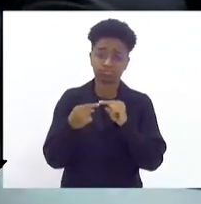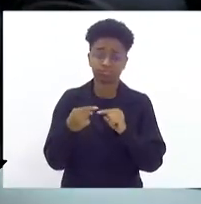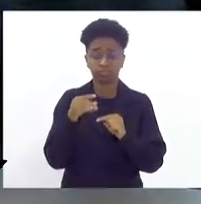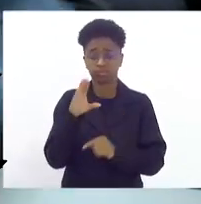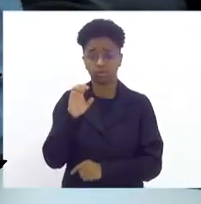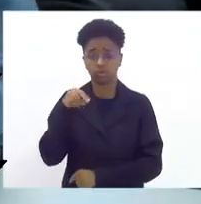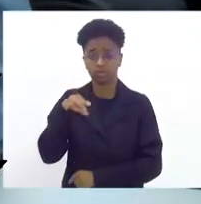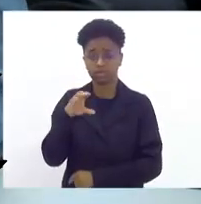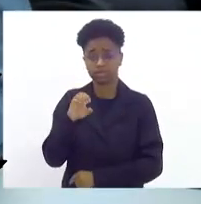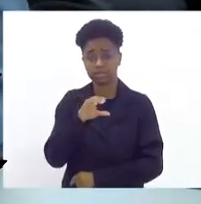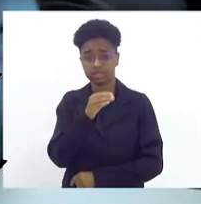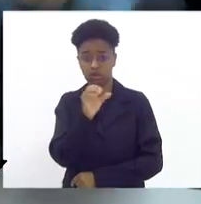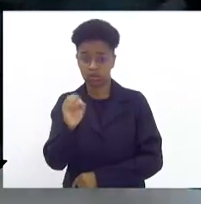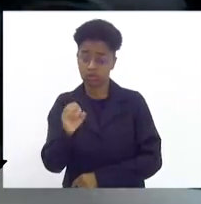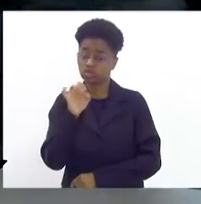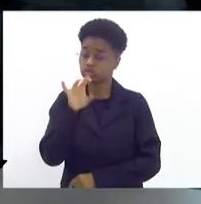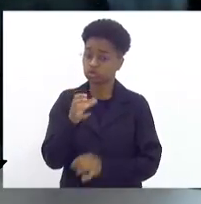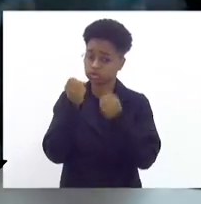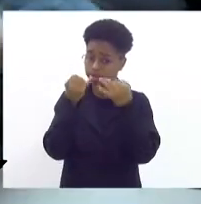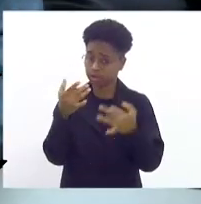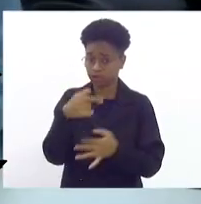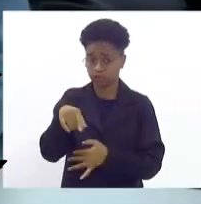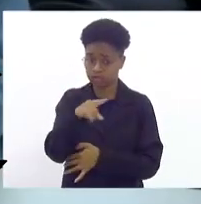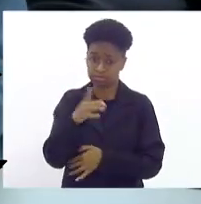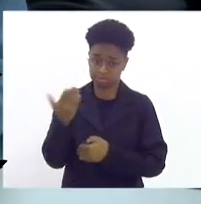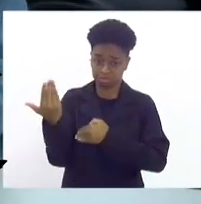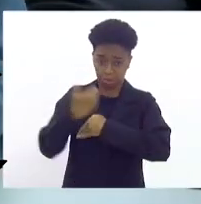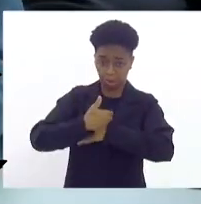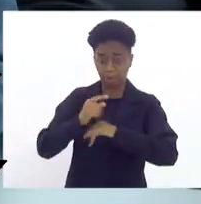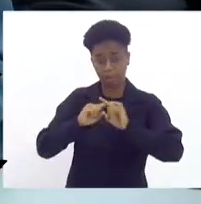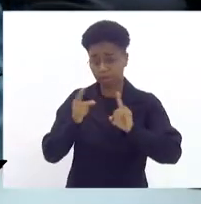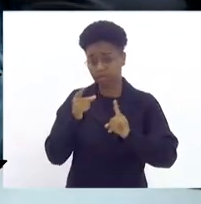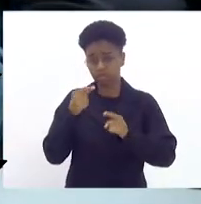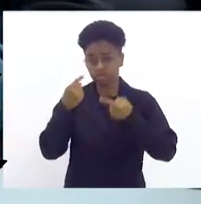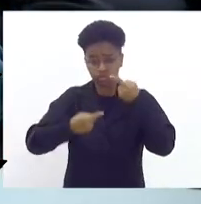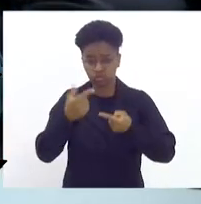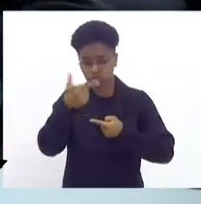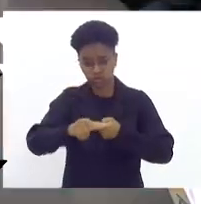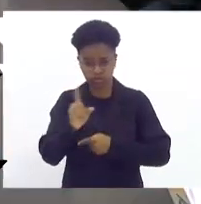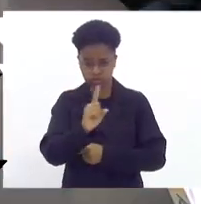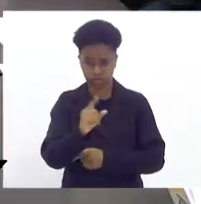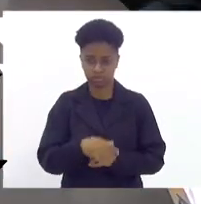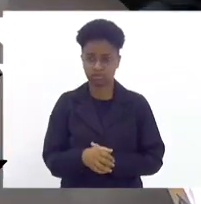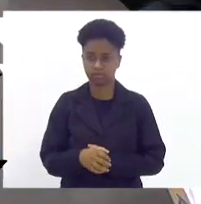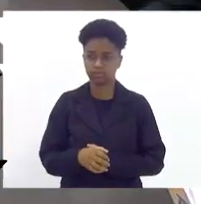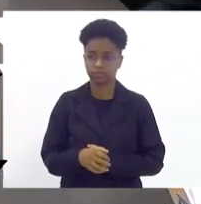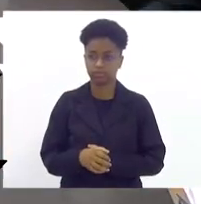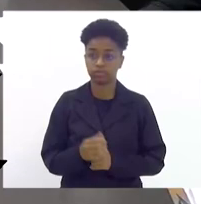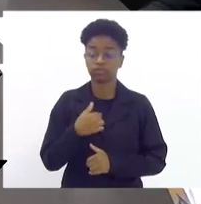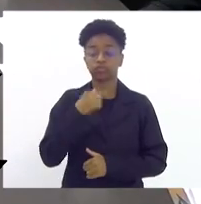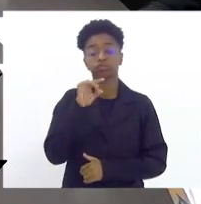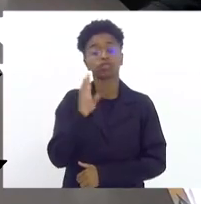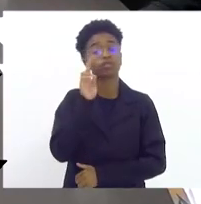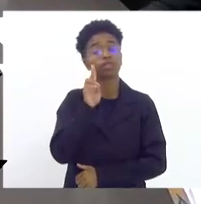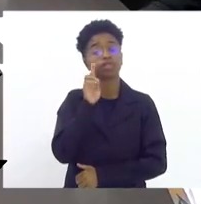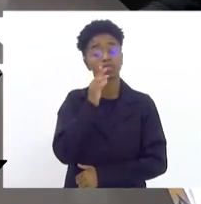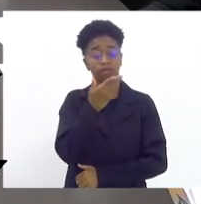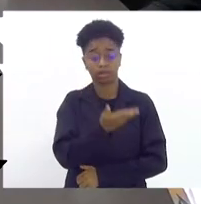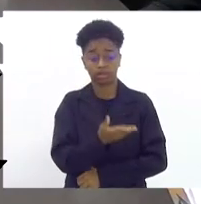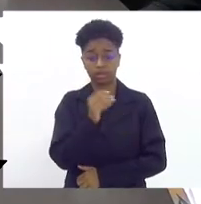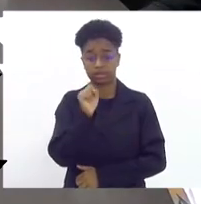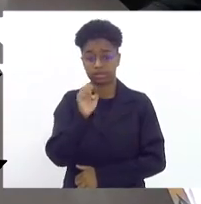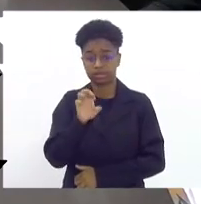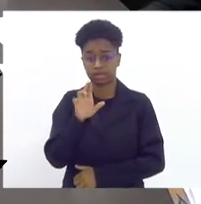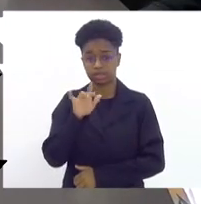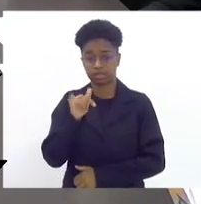voto vencido, era só uma explicação adicional, não estou reabrindo a discussão. Eu só queria lembrar, deputado doutor Serginho,